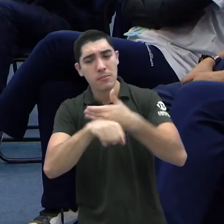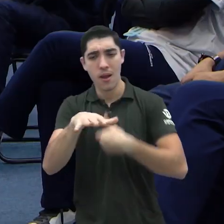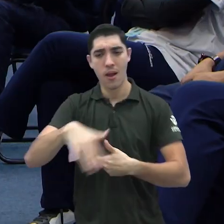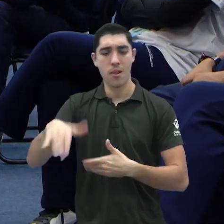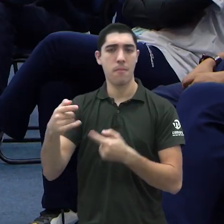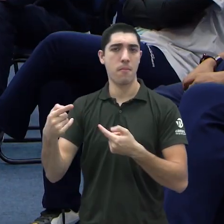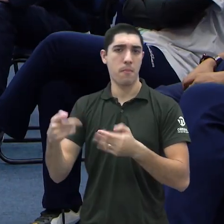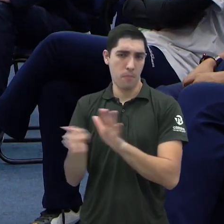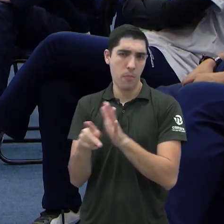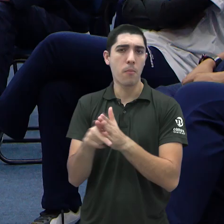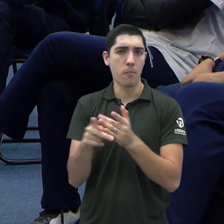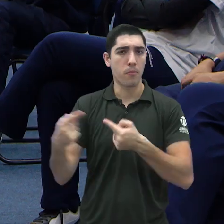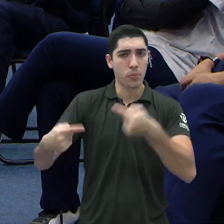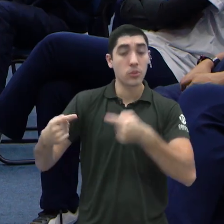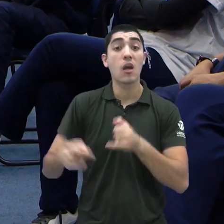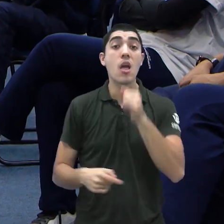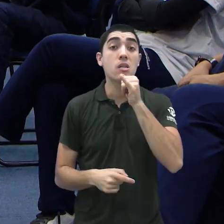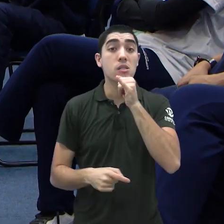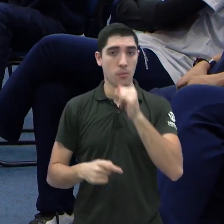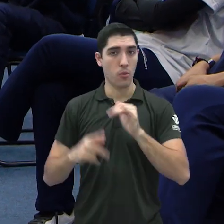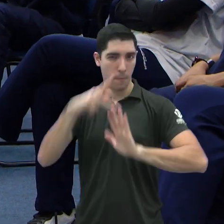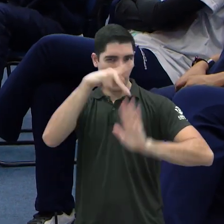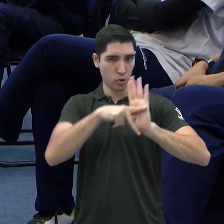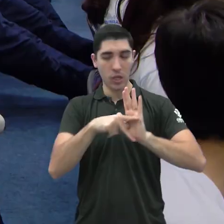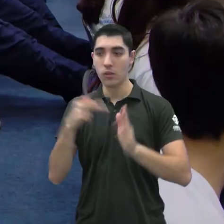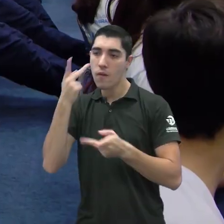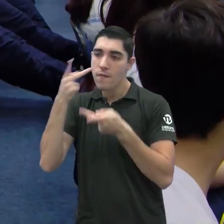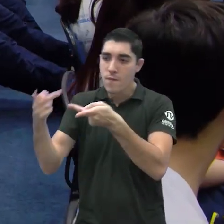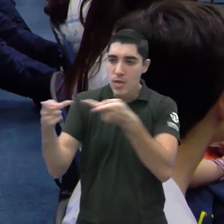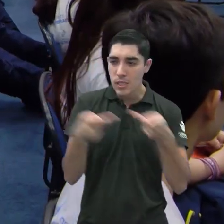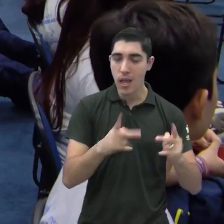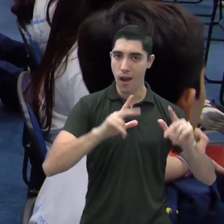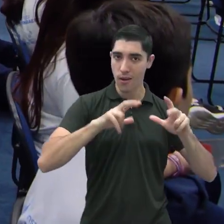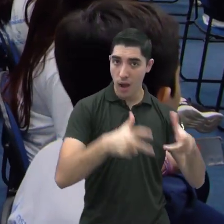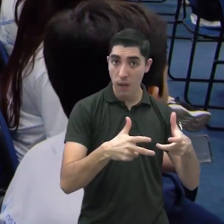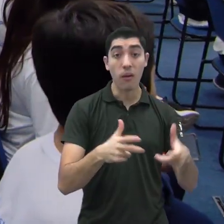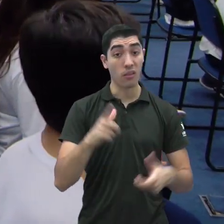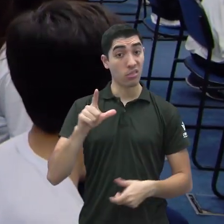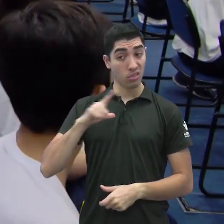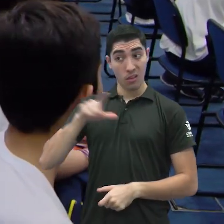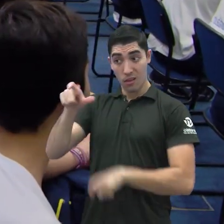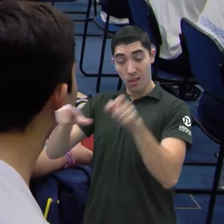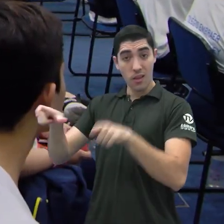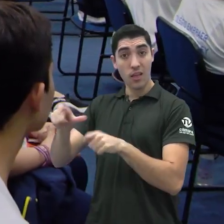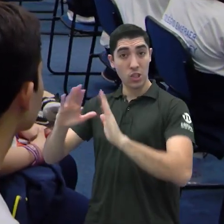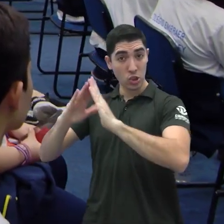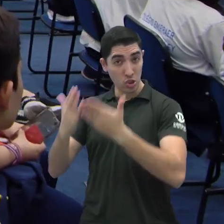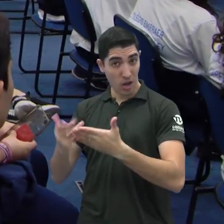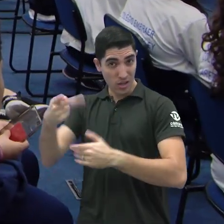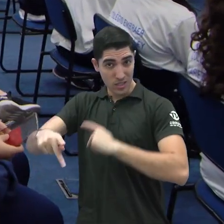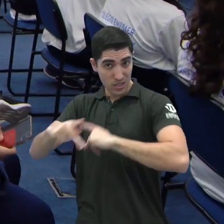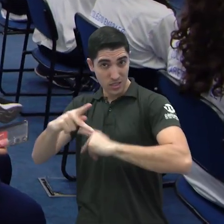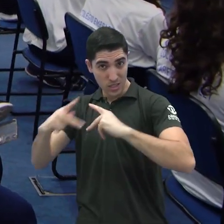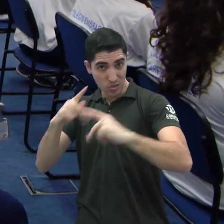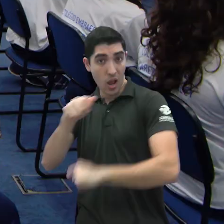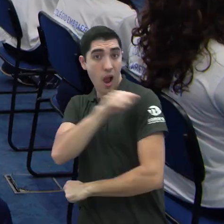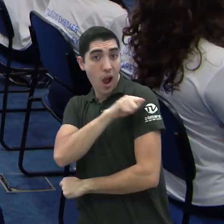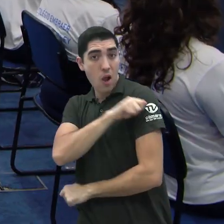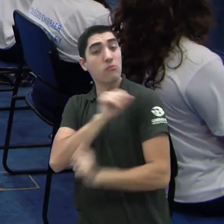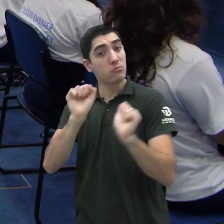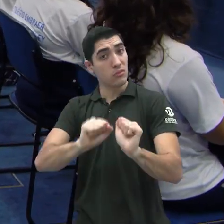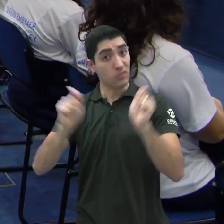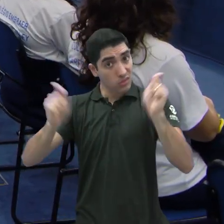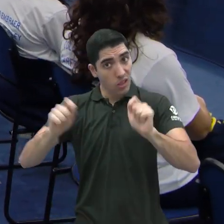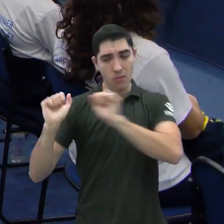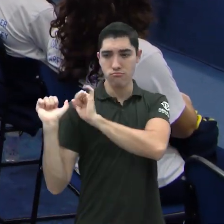política. No programa Visite a Câmara, por exemplo, alunos das escolas de São José têm a oportunidade de conhecer